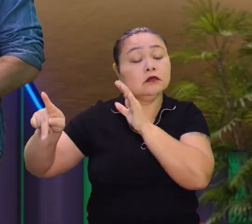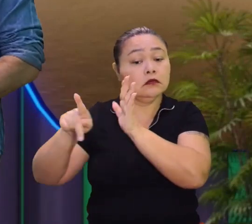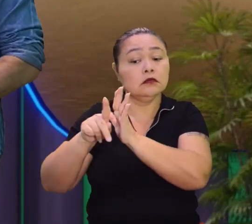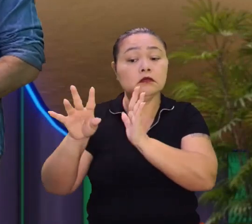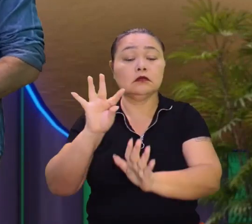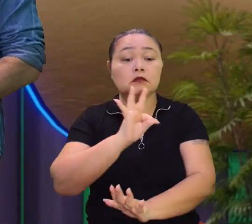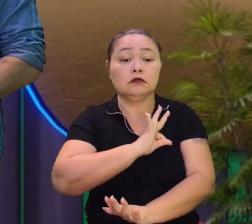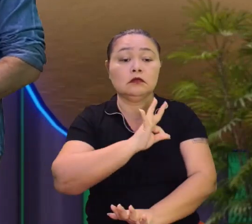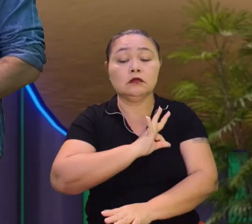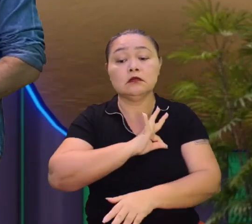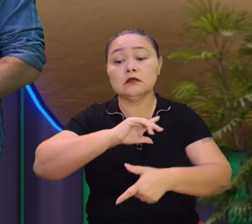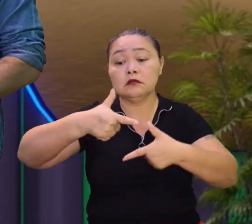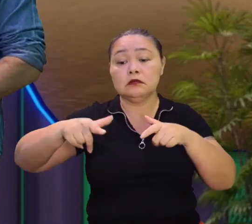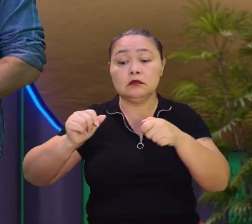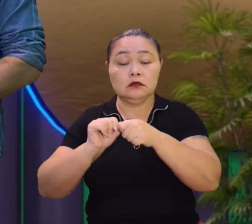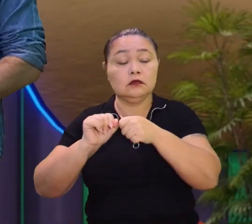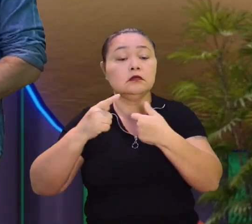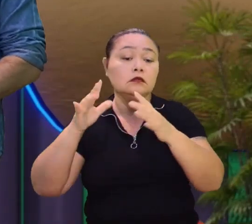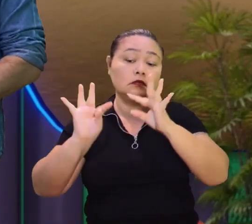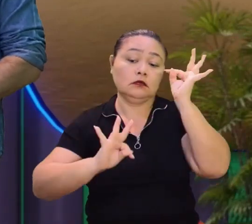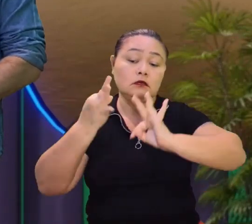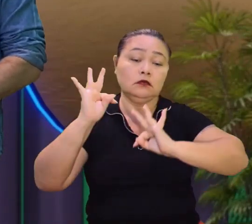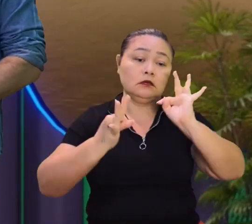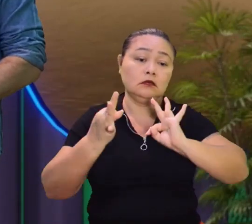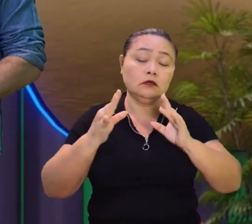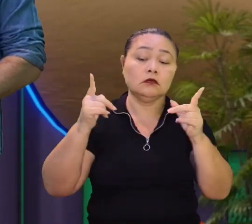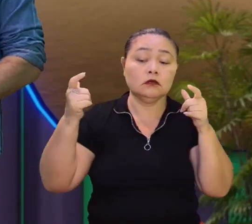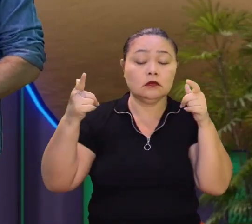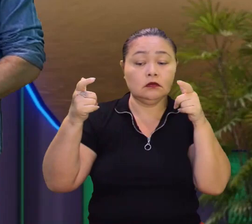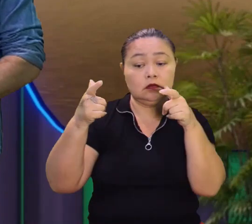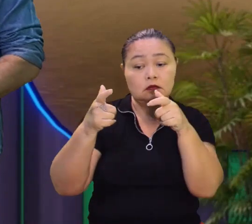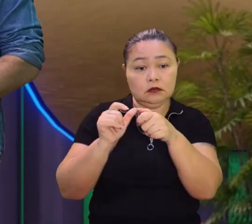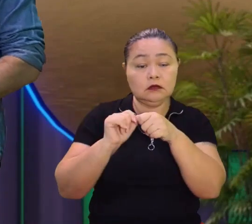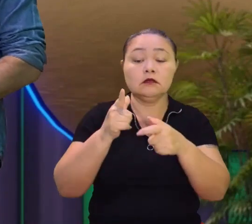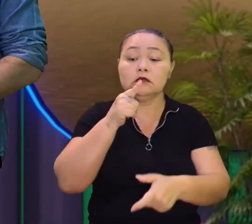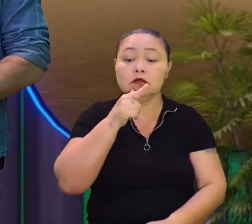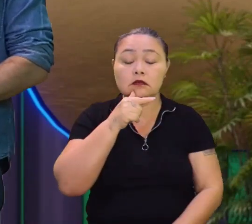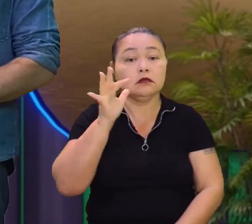suas técnicas mais modernas, tecnológicas, uma menor